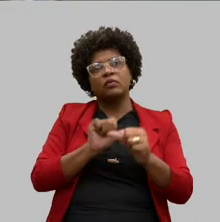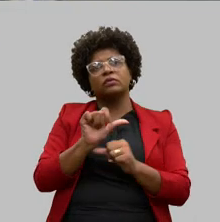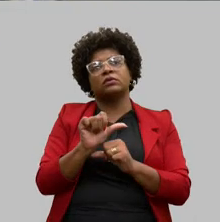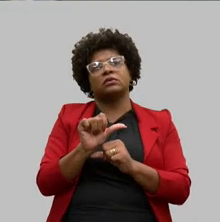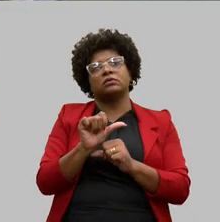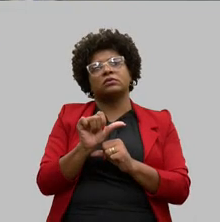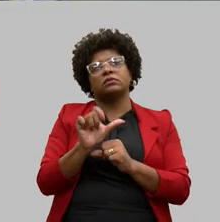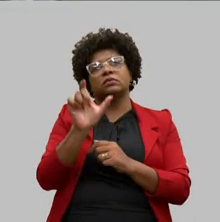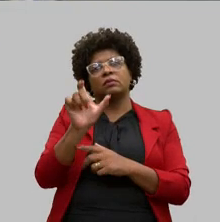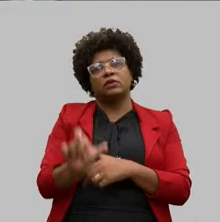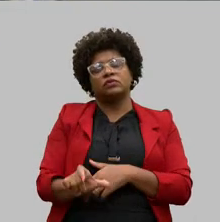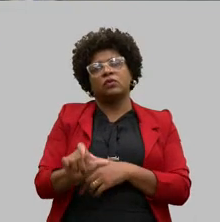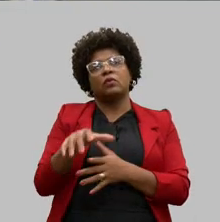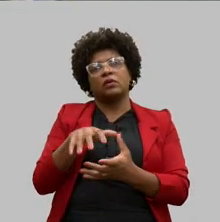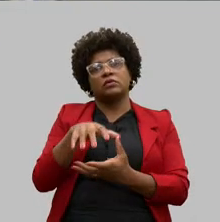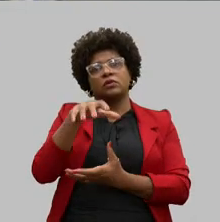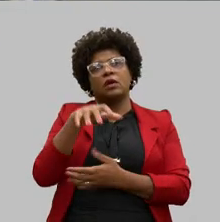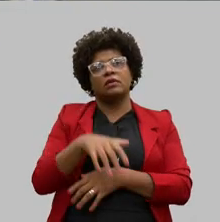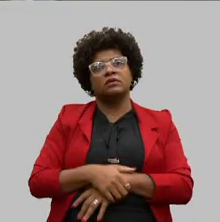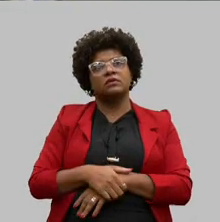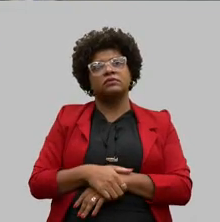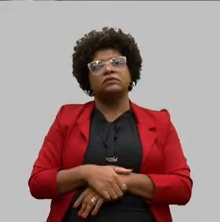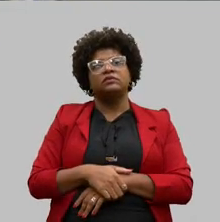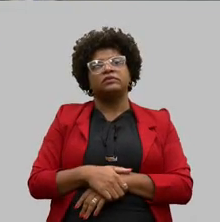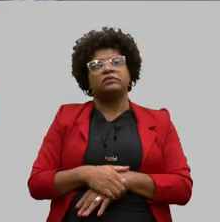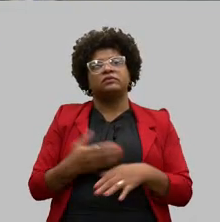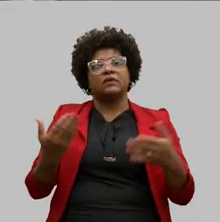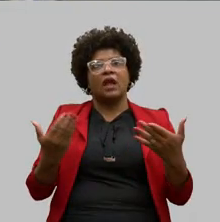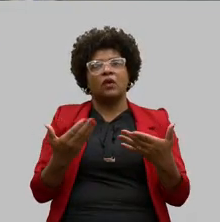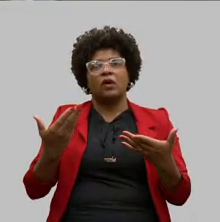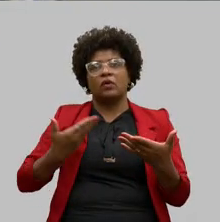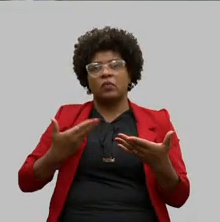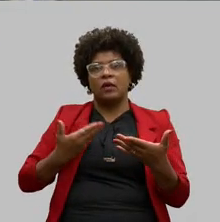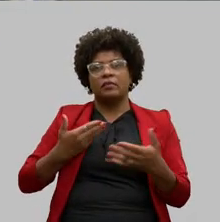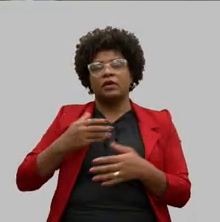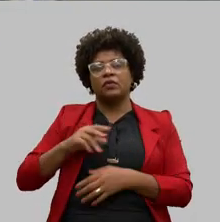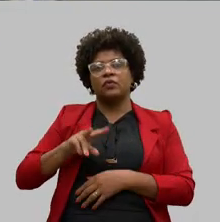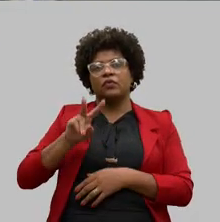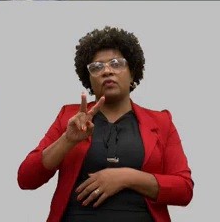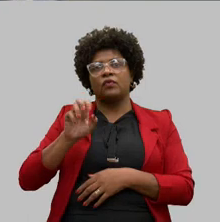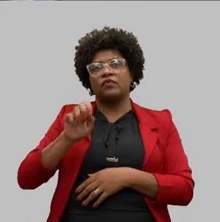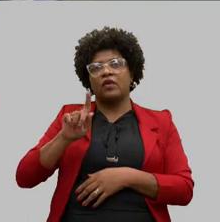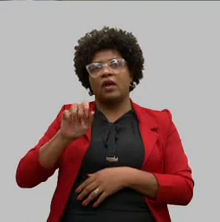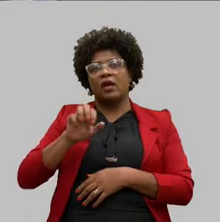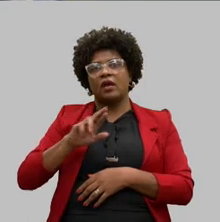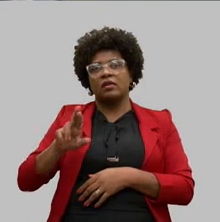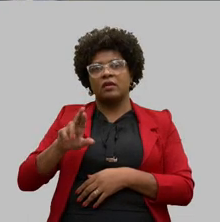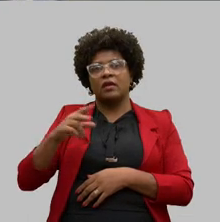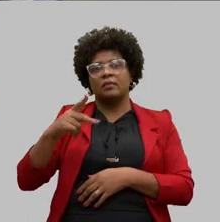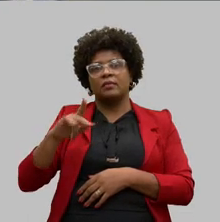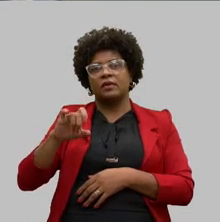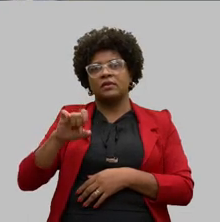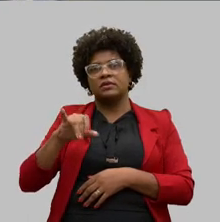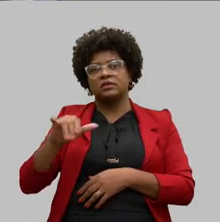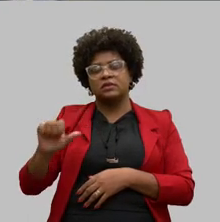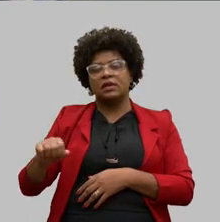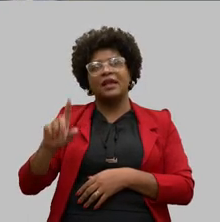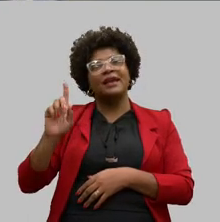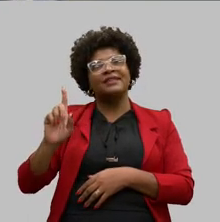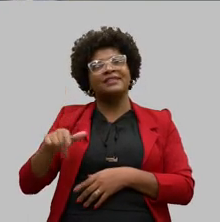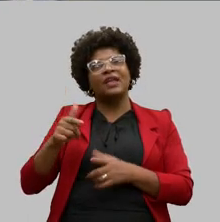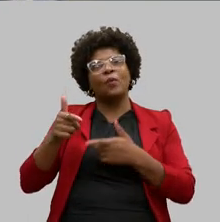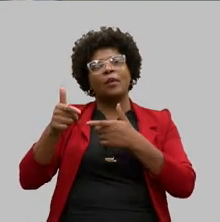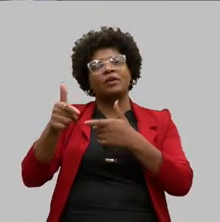idoso passo a palavra aqui ao nosso amigo Wagner Messias nosso Popular Preto além de ex-vereador de Belo